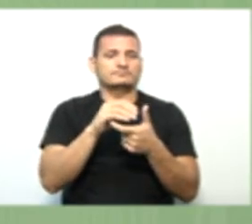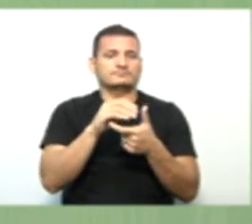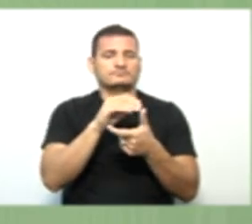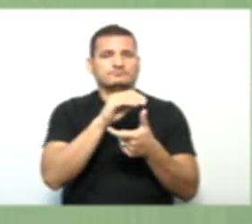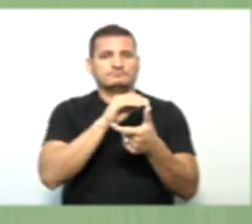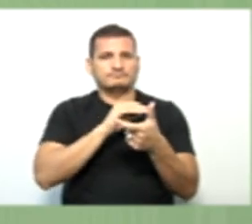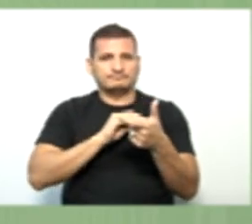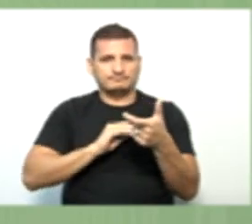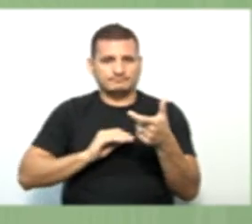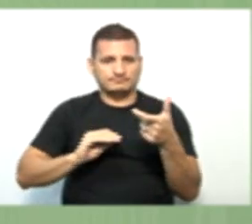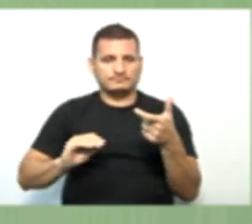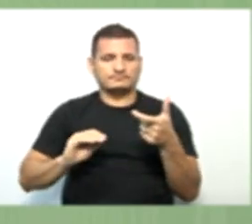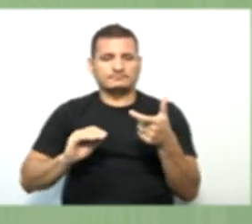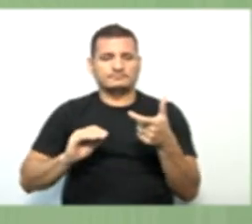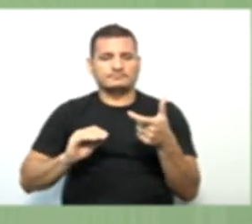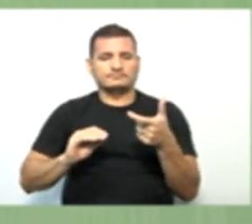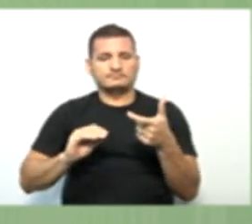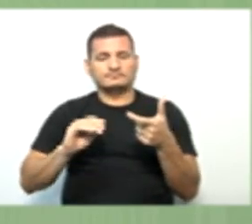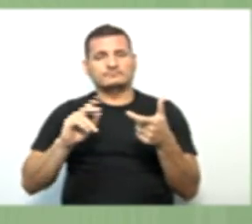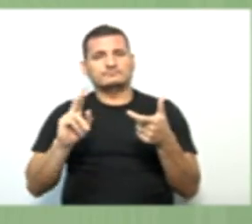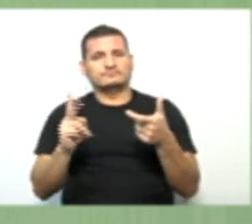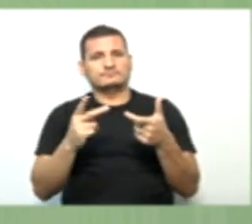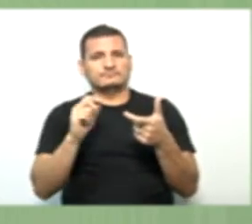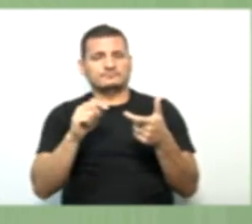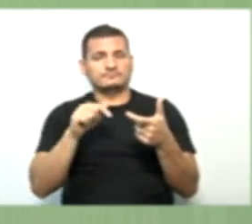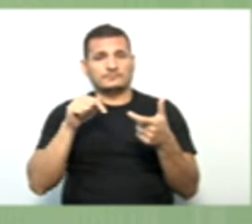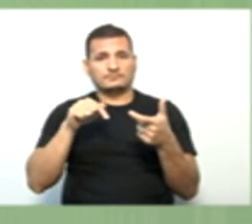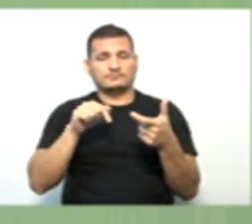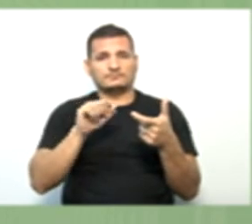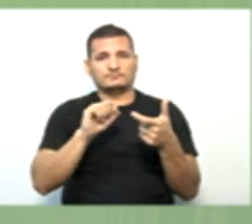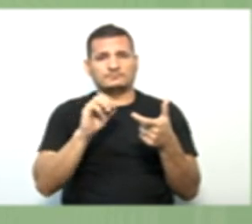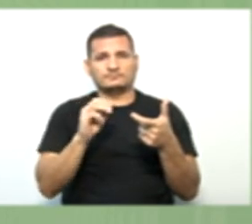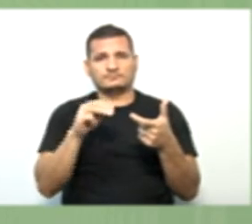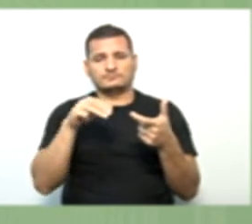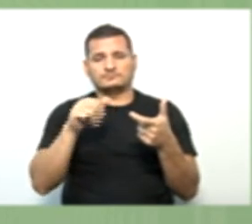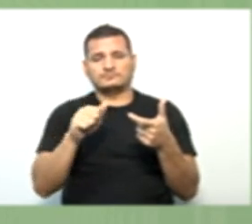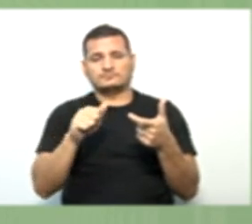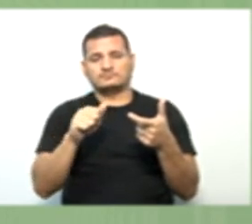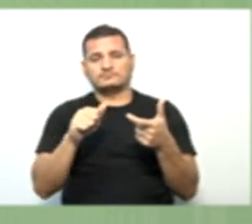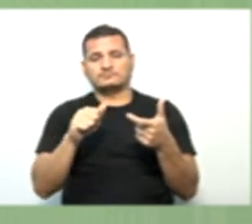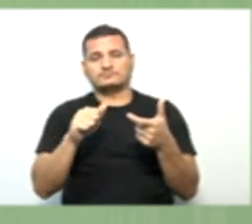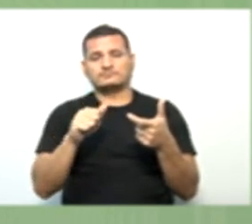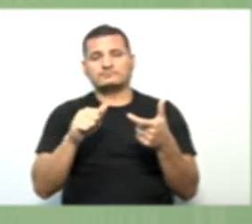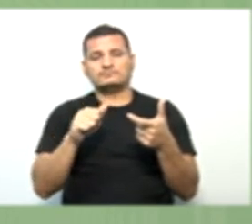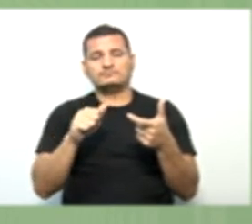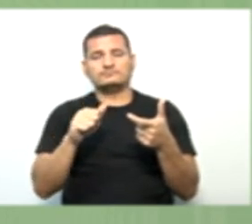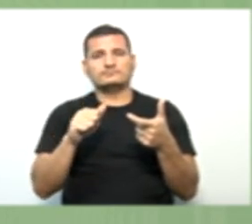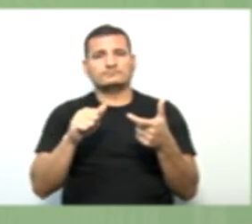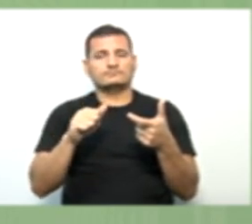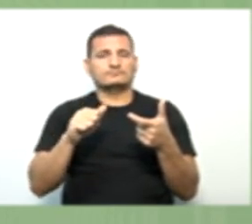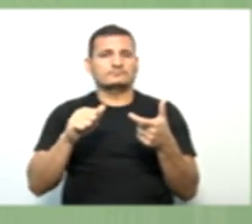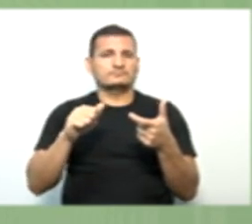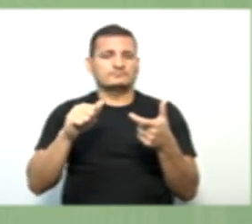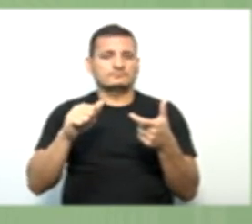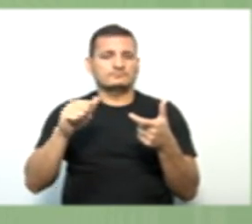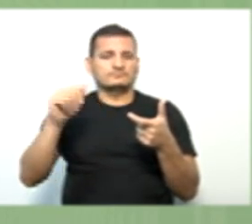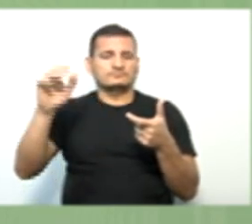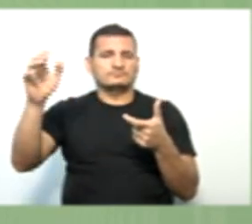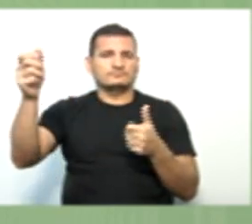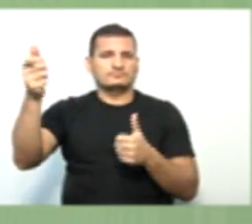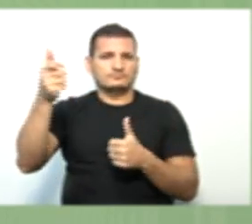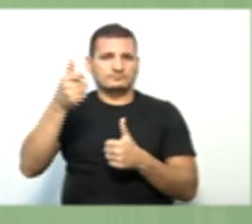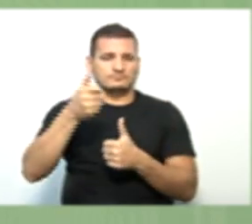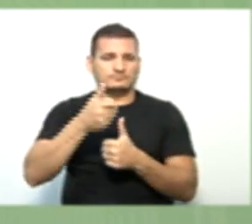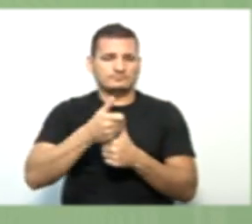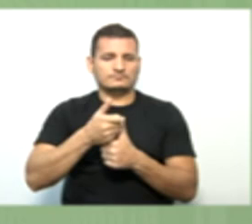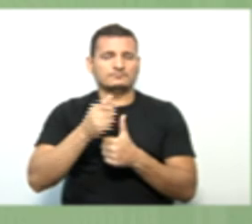acontece? Essa chamada função soma aqui, ela é substituída pelo valor que retorna da função principal. Então, o